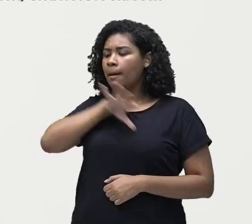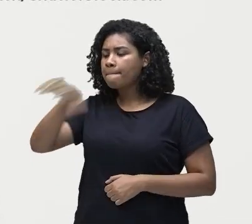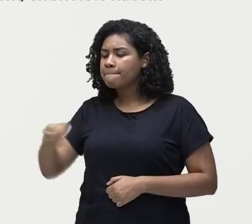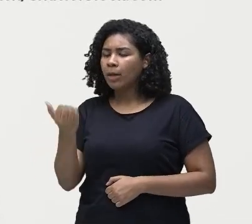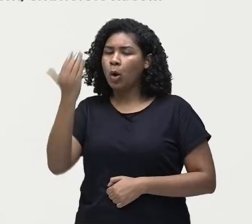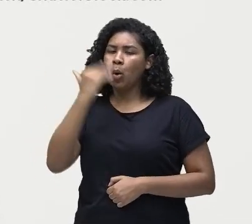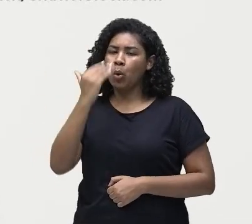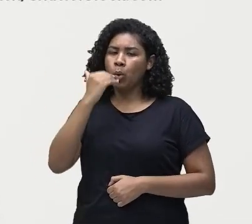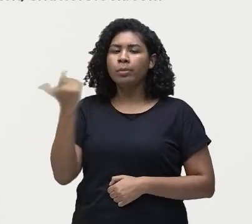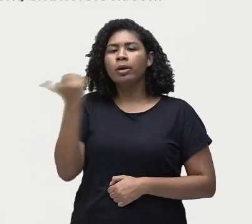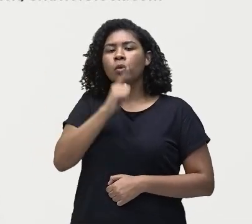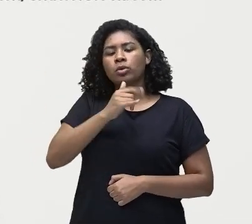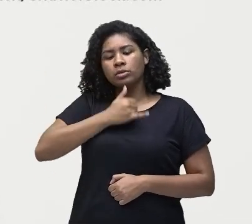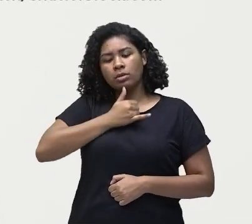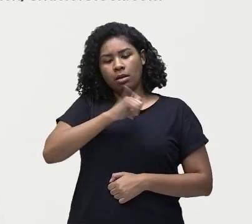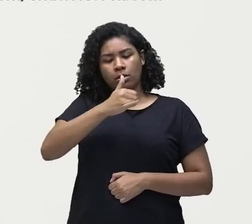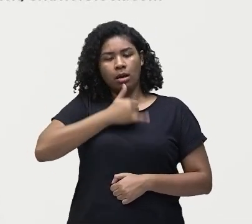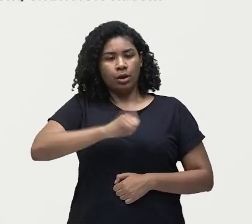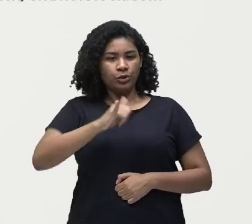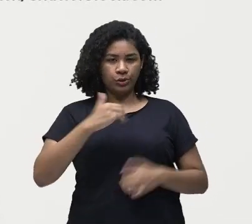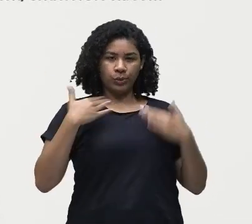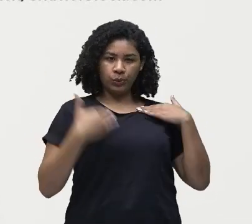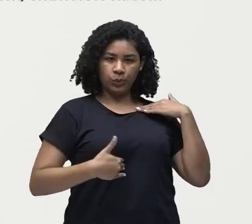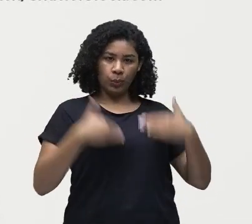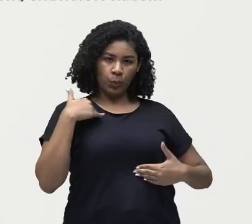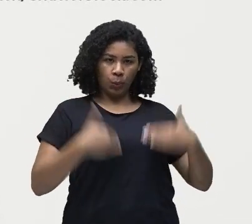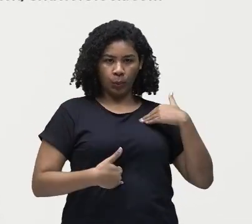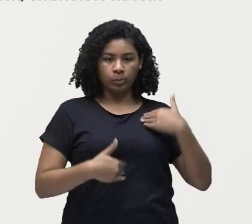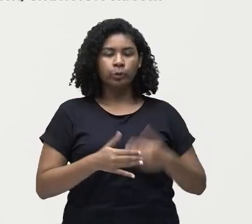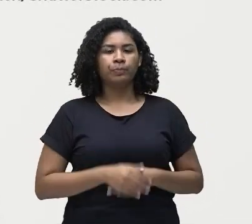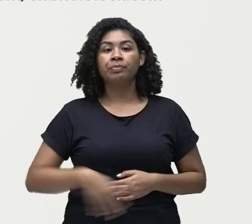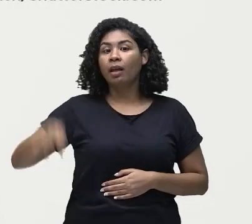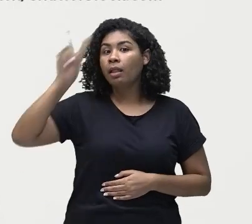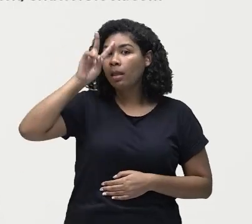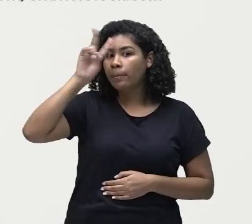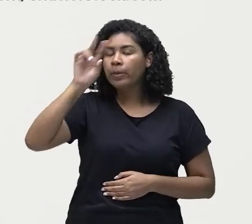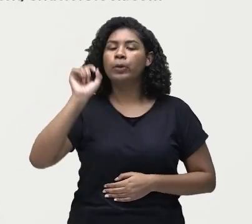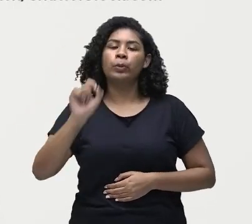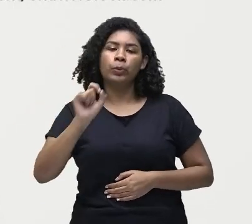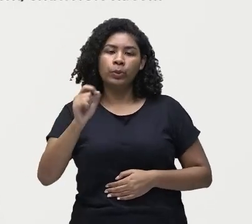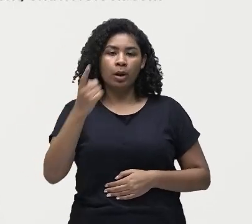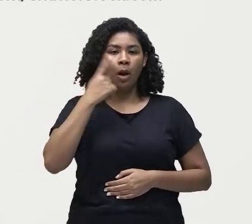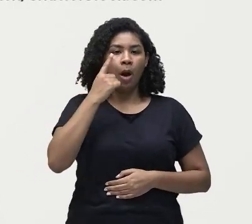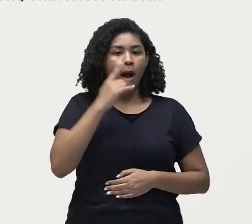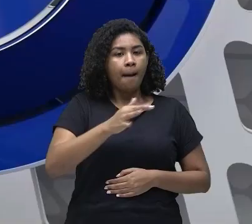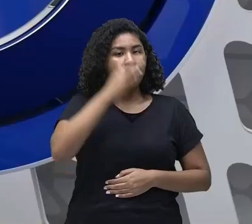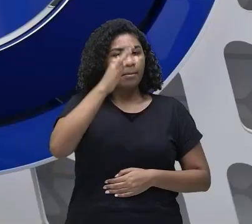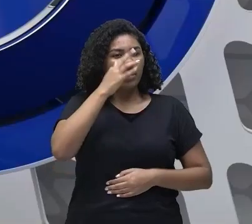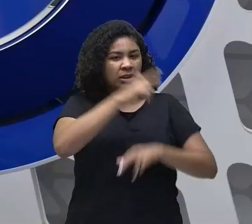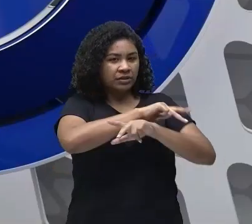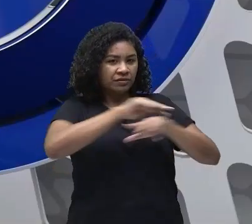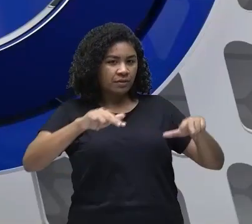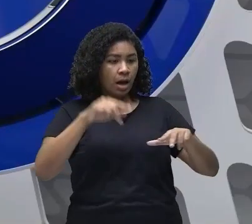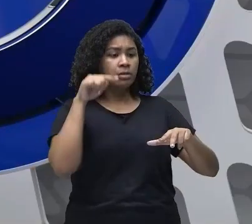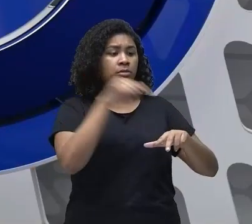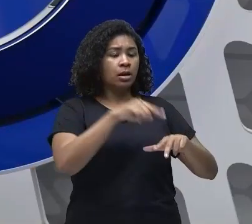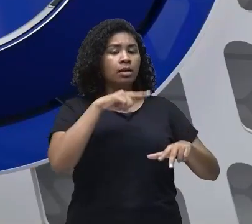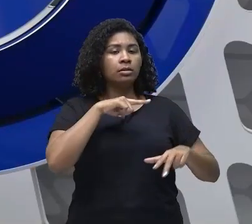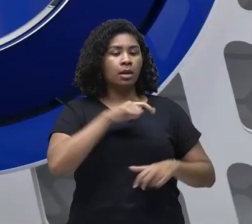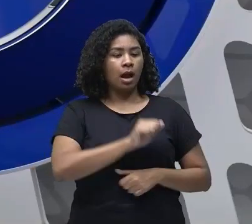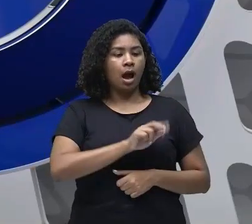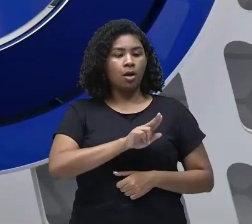sua energia. Lembrando que as plantas, seres produtores, são autótrofos,